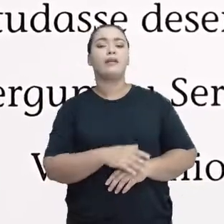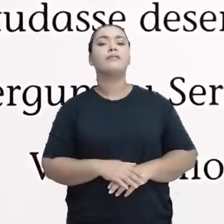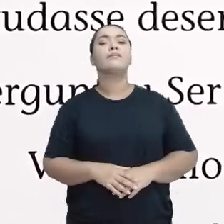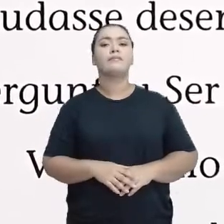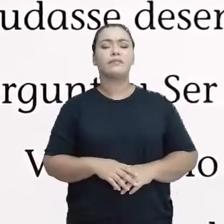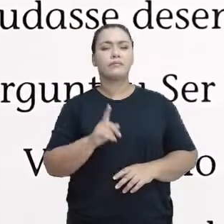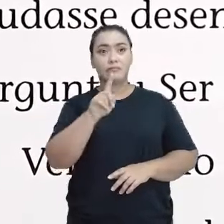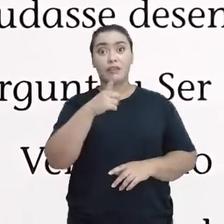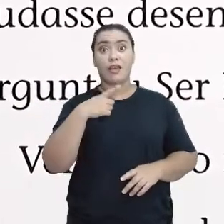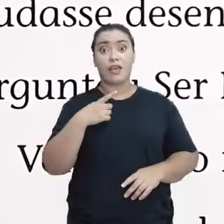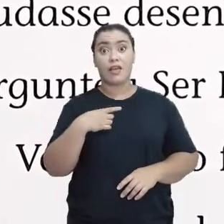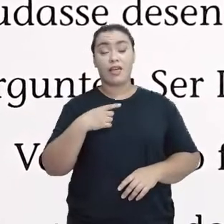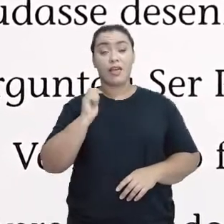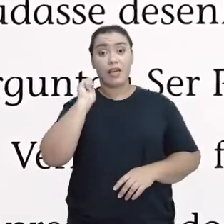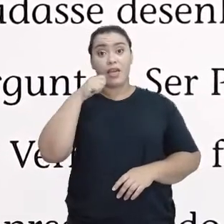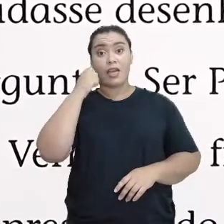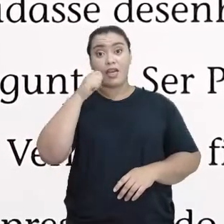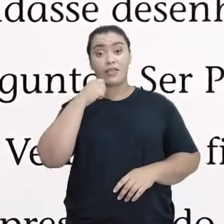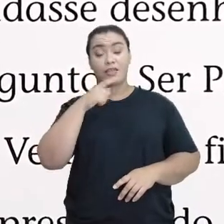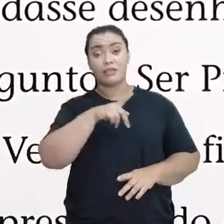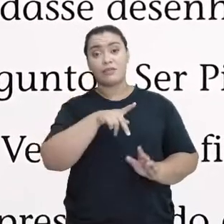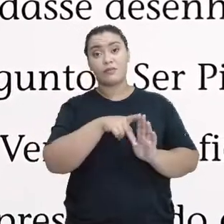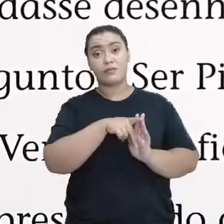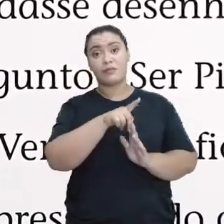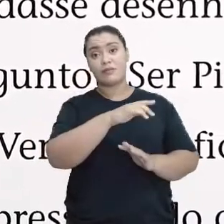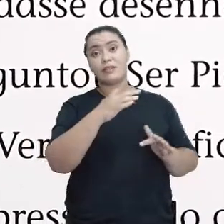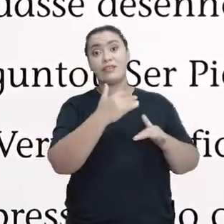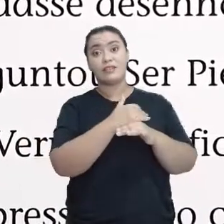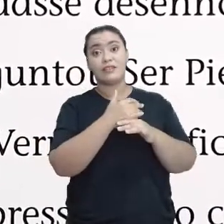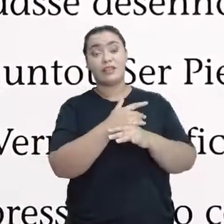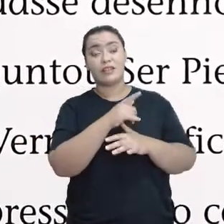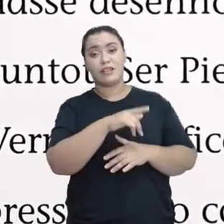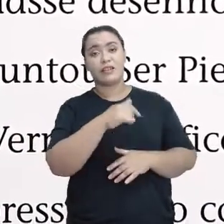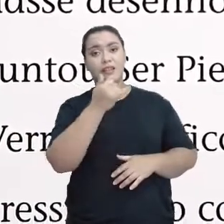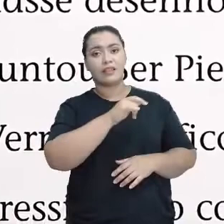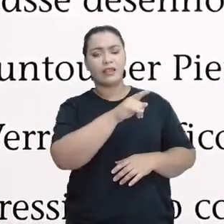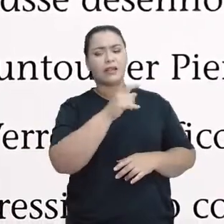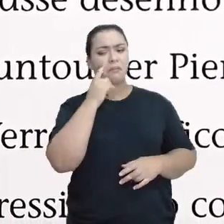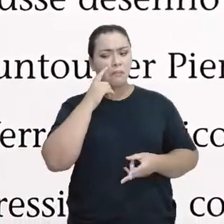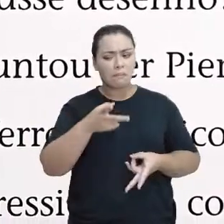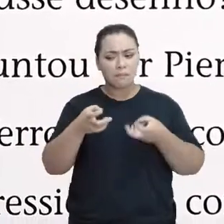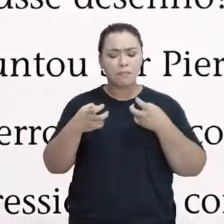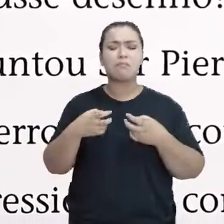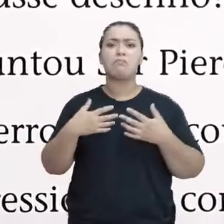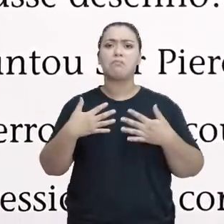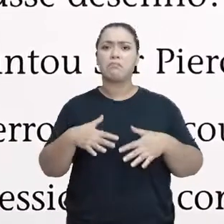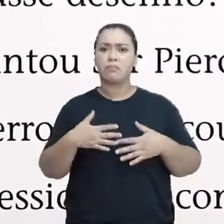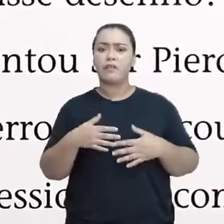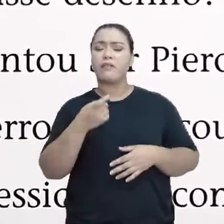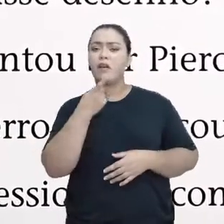um artista da cidade de Florença. Verrocchio ficou impressionado com os desenhos e